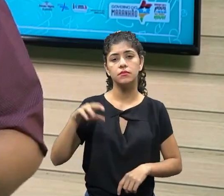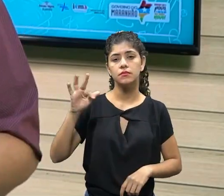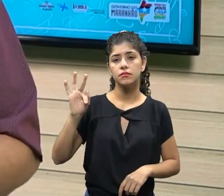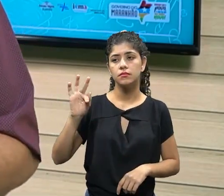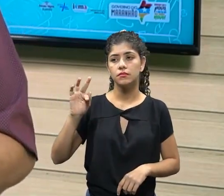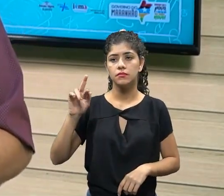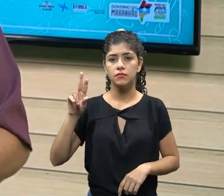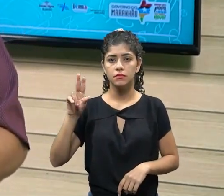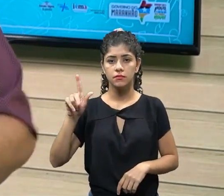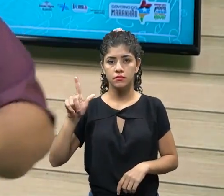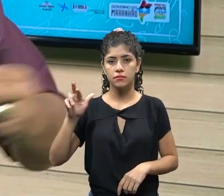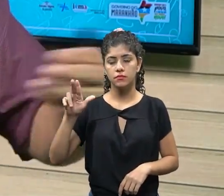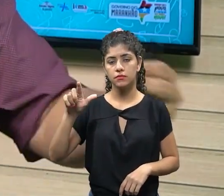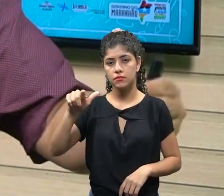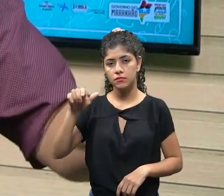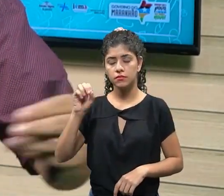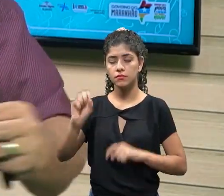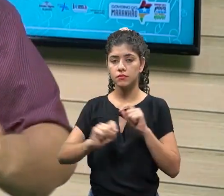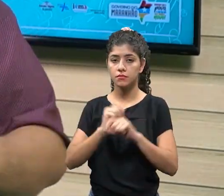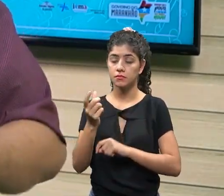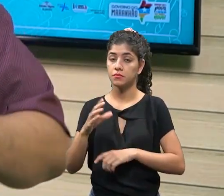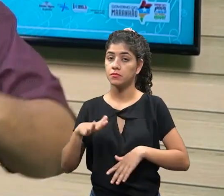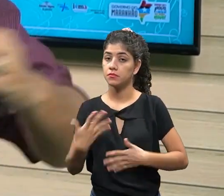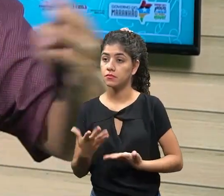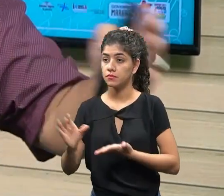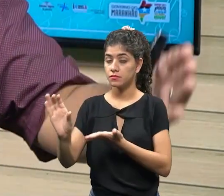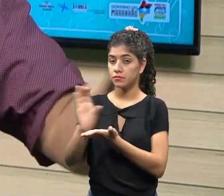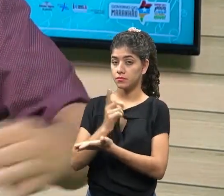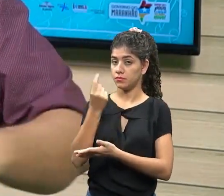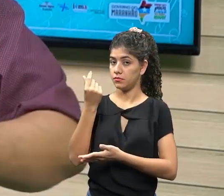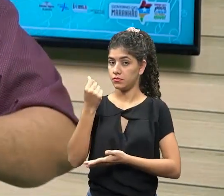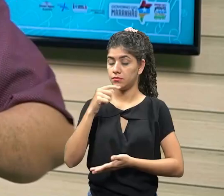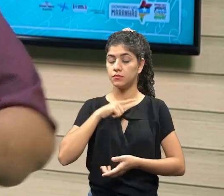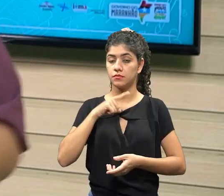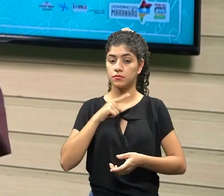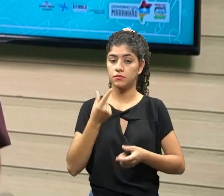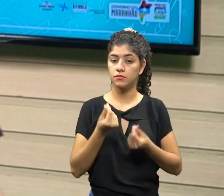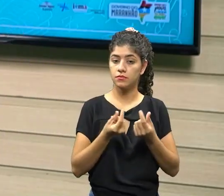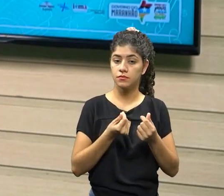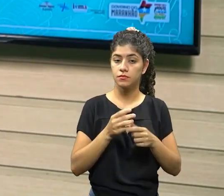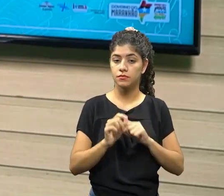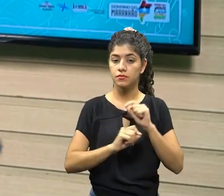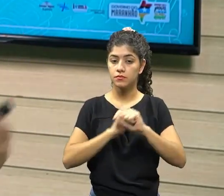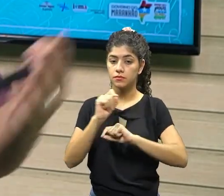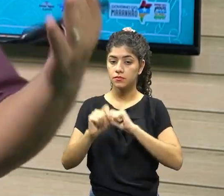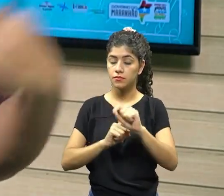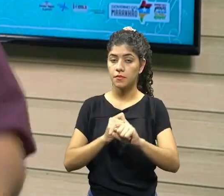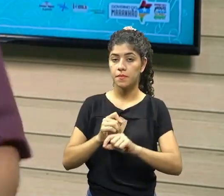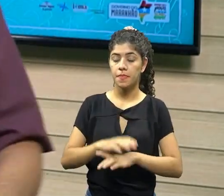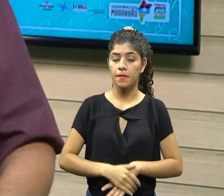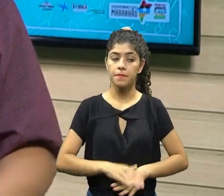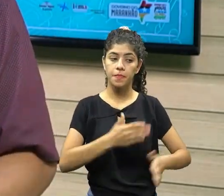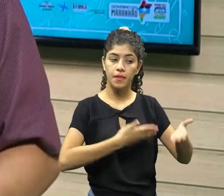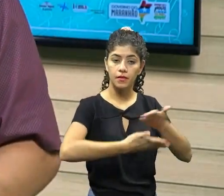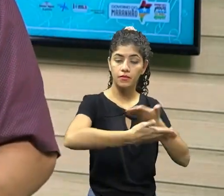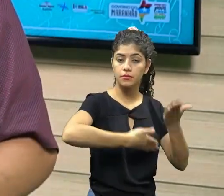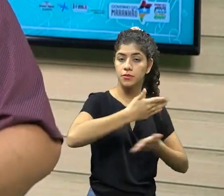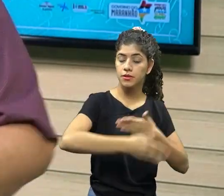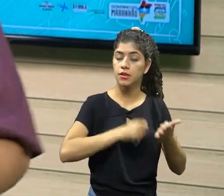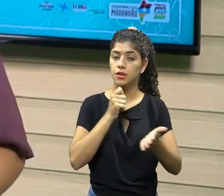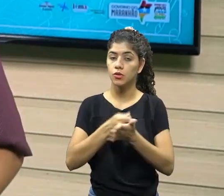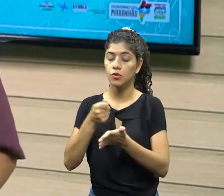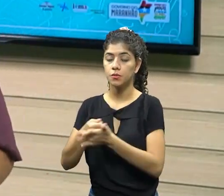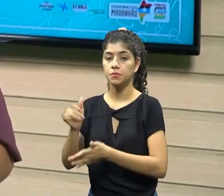ter no caixa para que eu tenha dinheiro para poder circular em compra de mercadorias. Por exemplo, eu recebo um dinheiro e